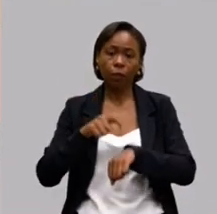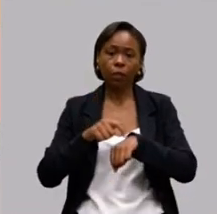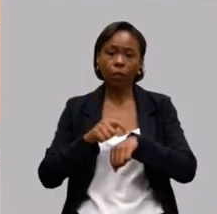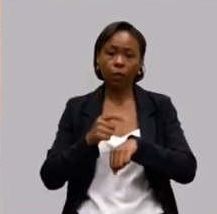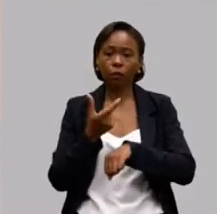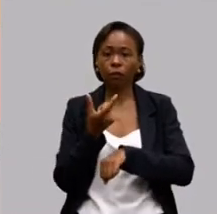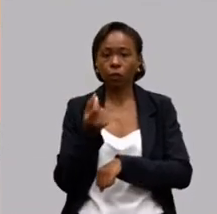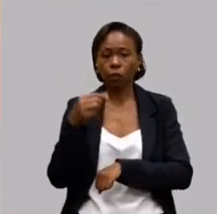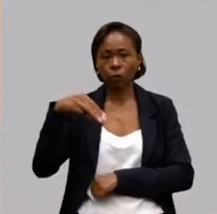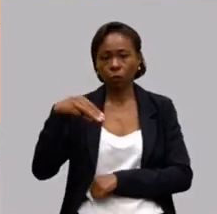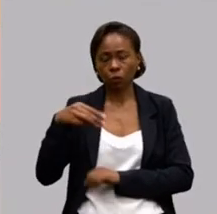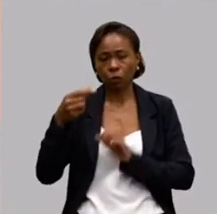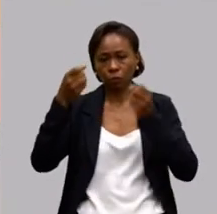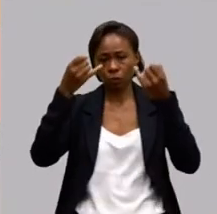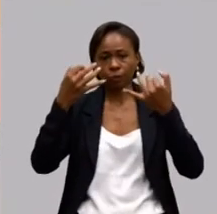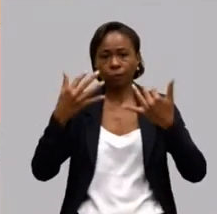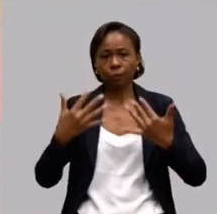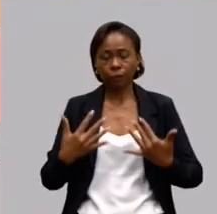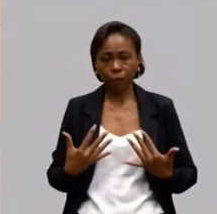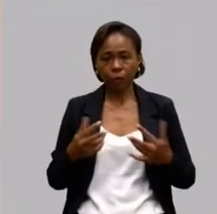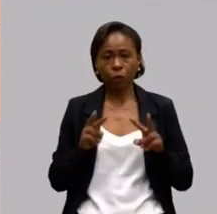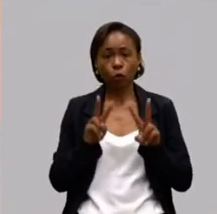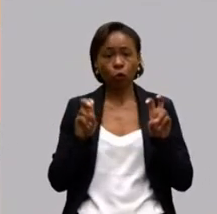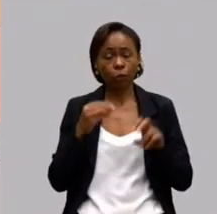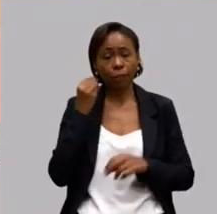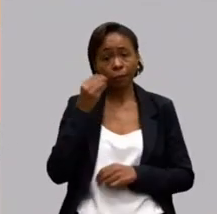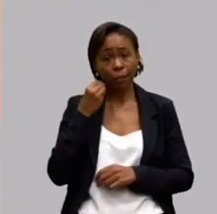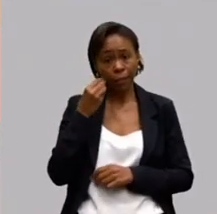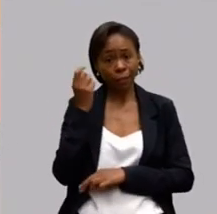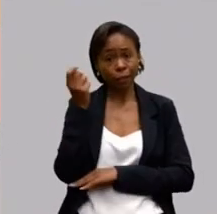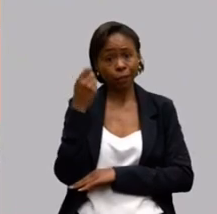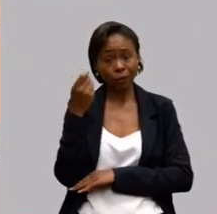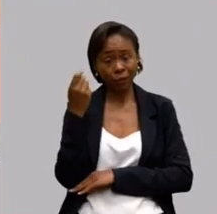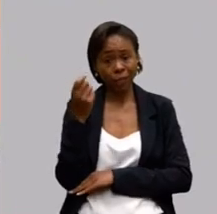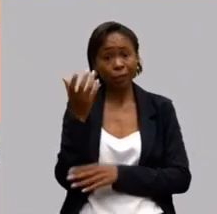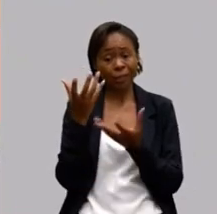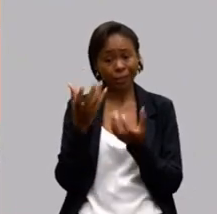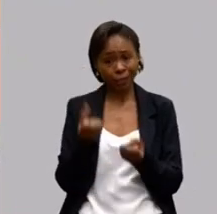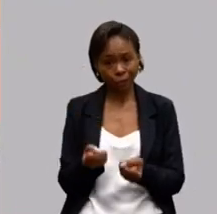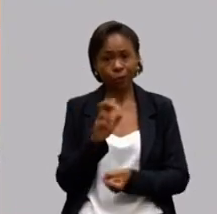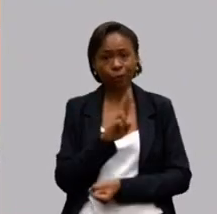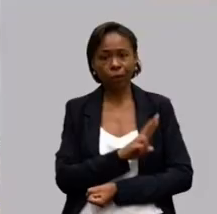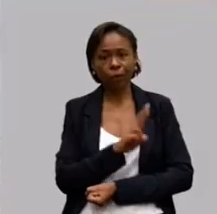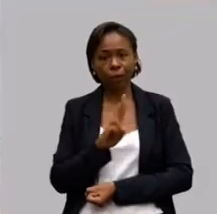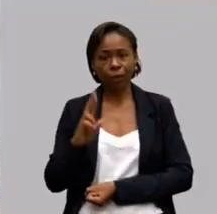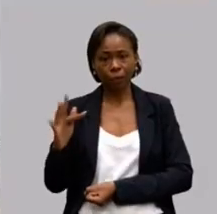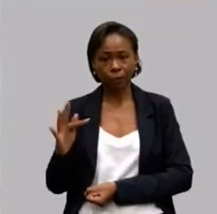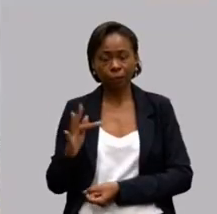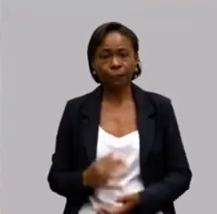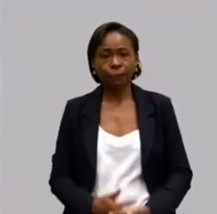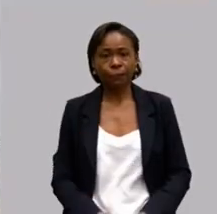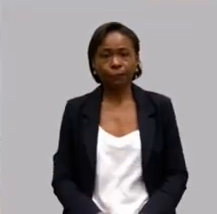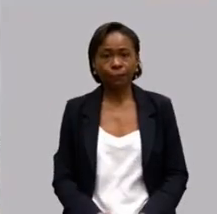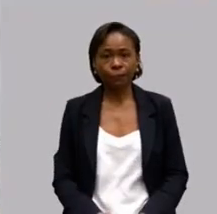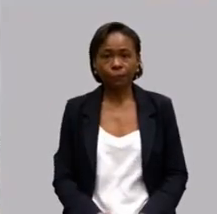sua exposição sobre a experiência do Estado com a adesão do regime de recuperação fiscal. Com a